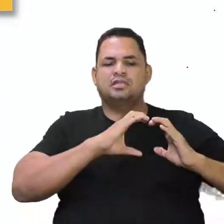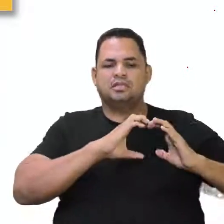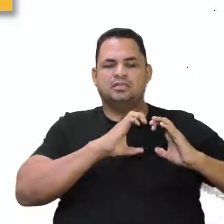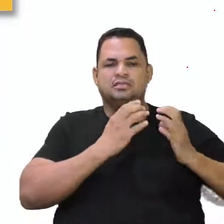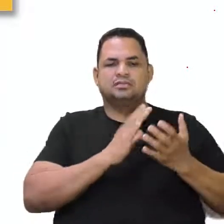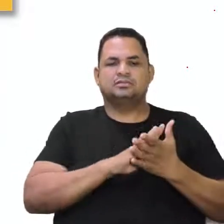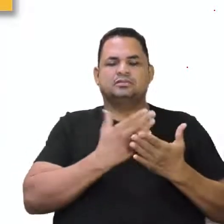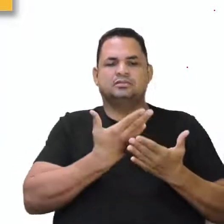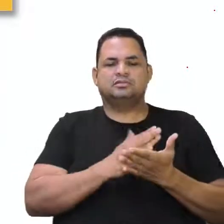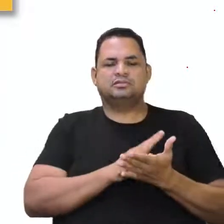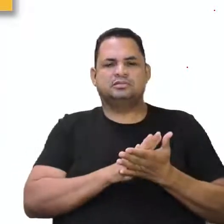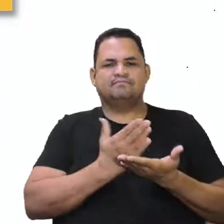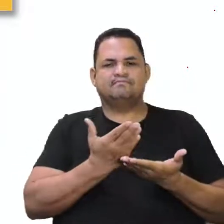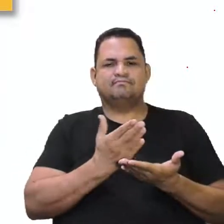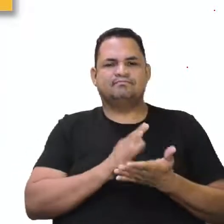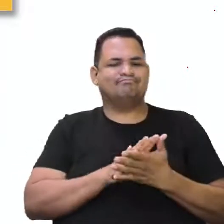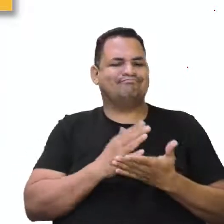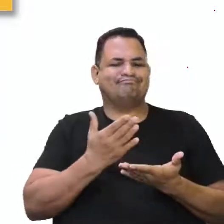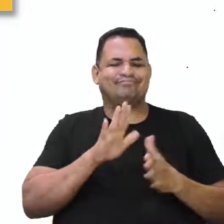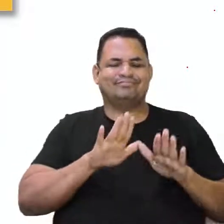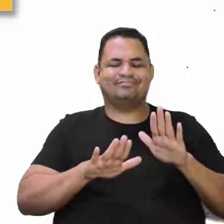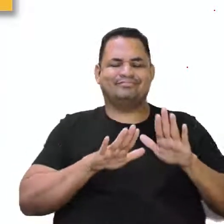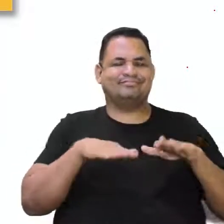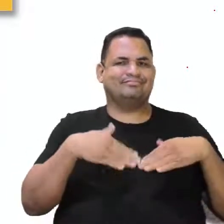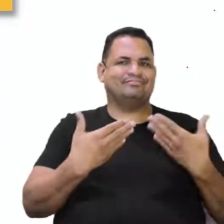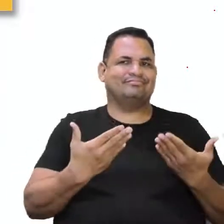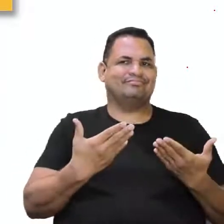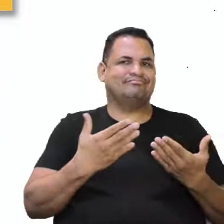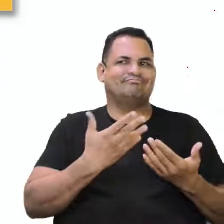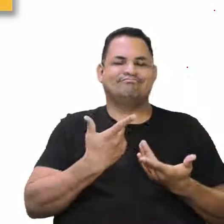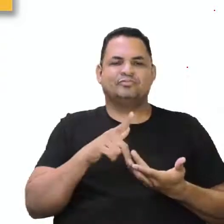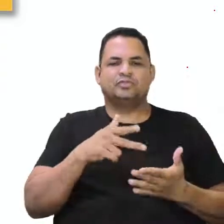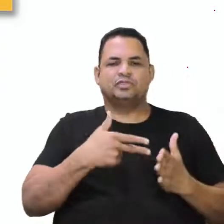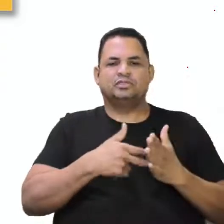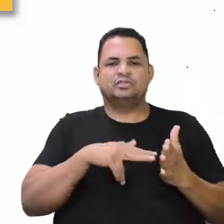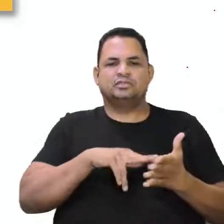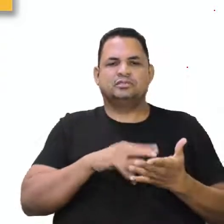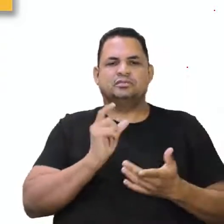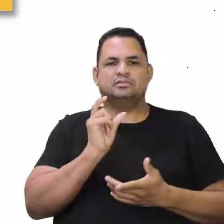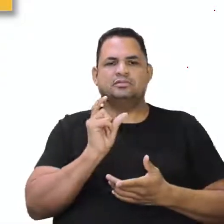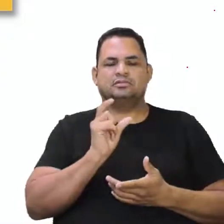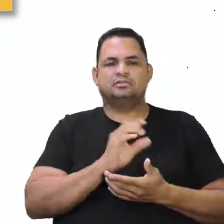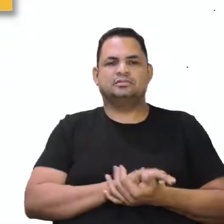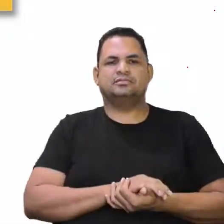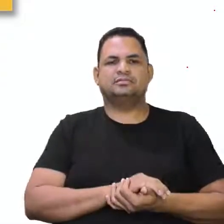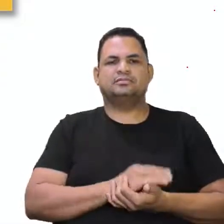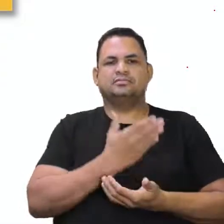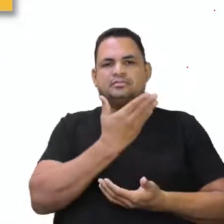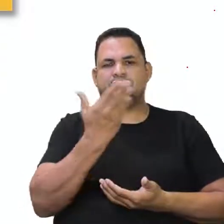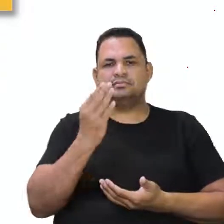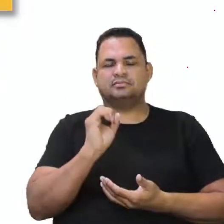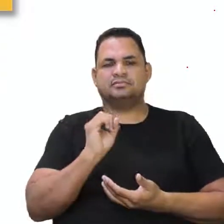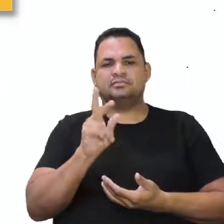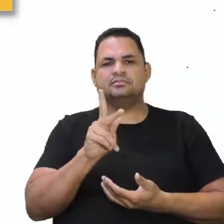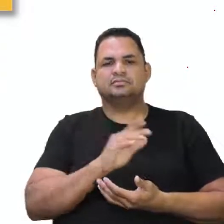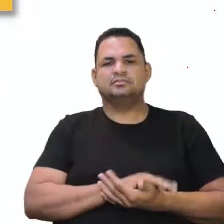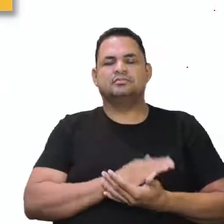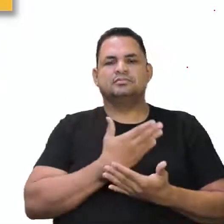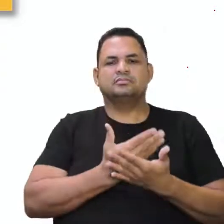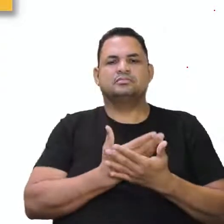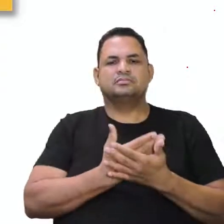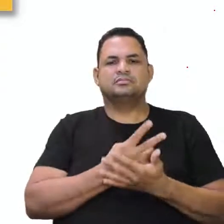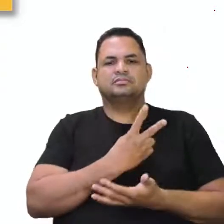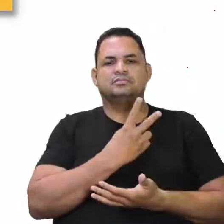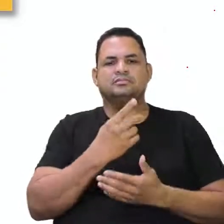for traduzir ao pé da letra, talvez não vai fazer muito sentido para você por causa da palavra falling. Alright? Na aula de